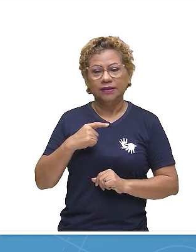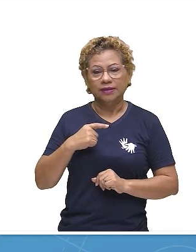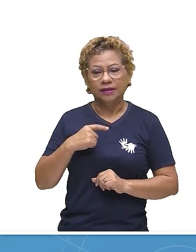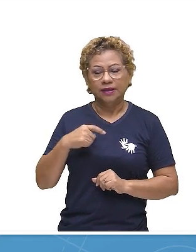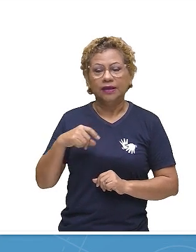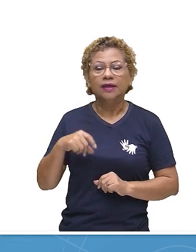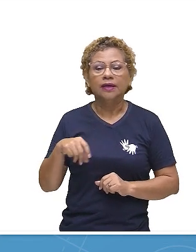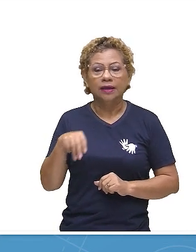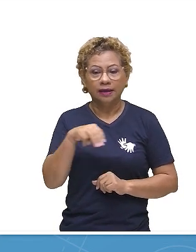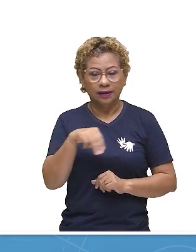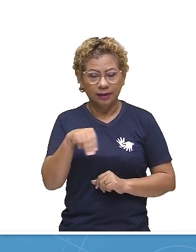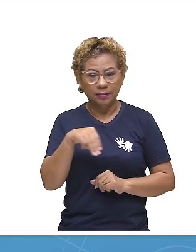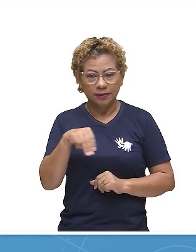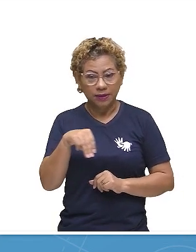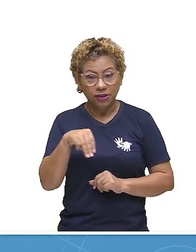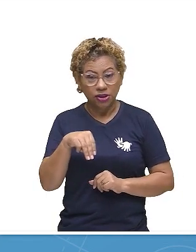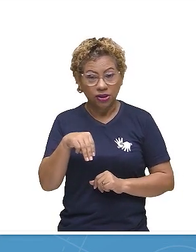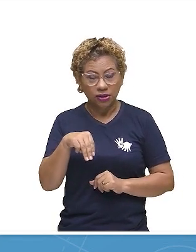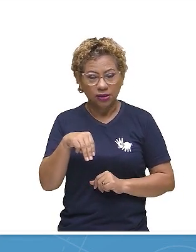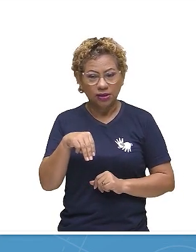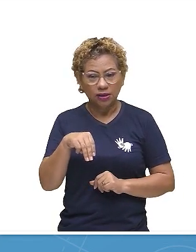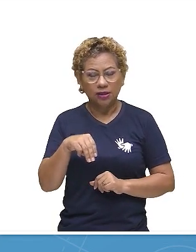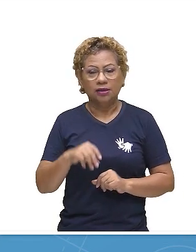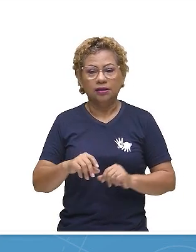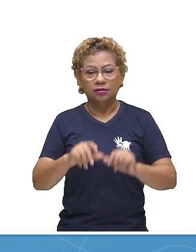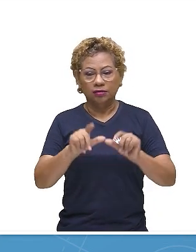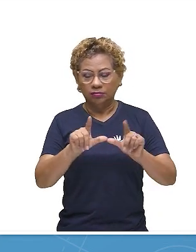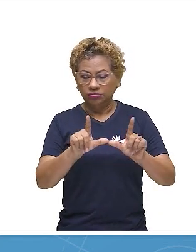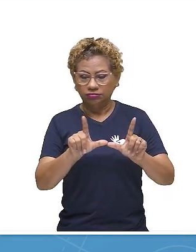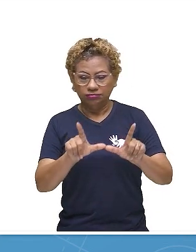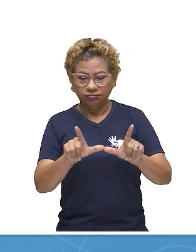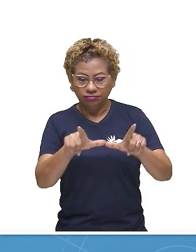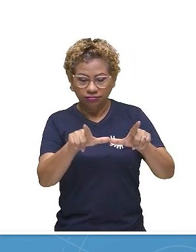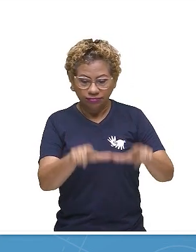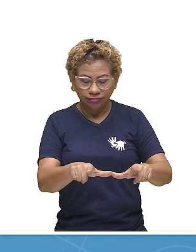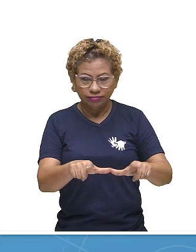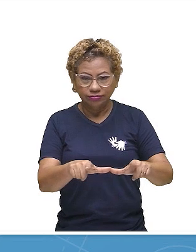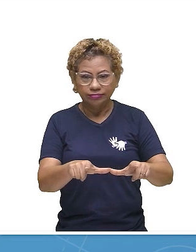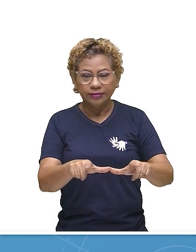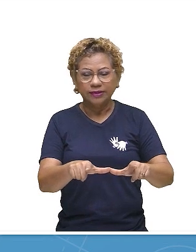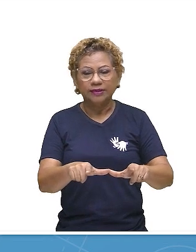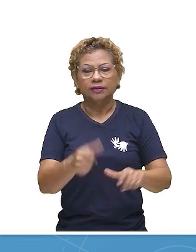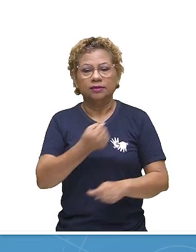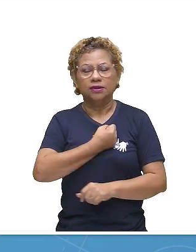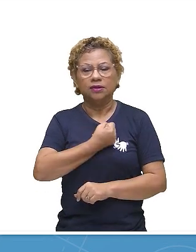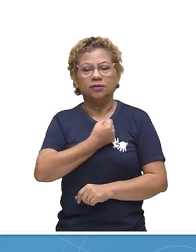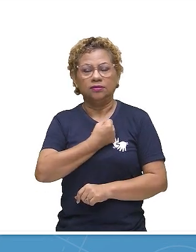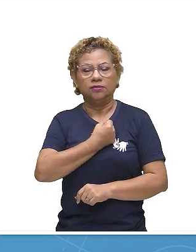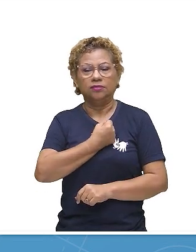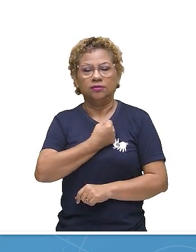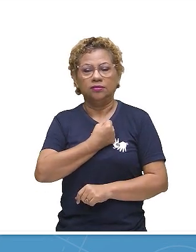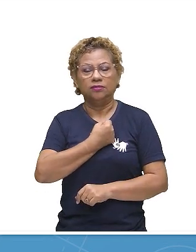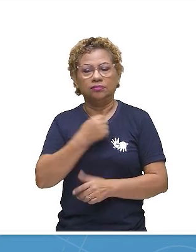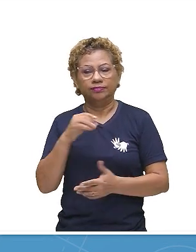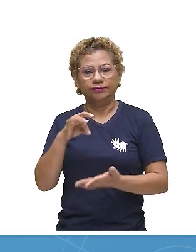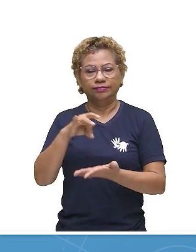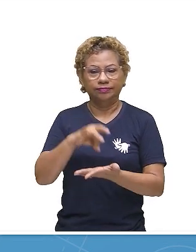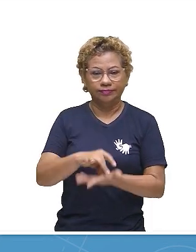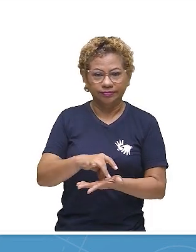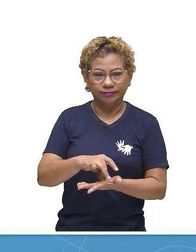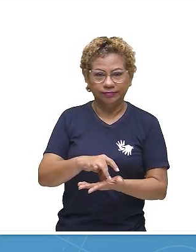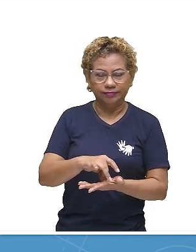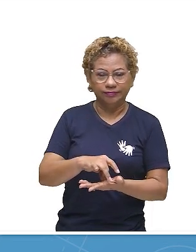a medida em metros do lado do quarto do seu Antônio é um número positivo que, elevado ao quadrado, é igual